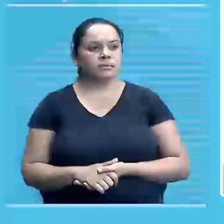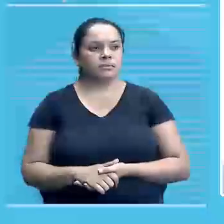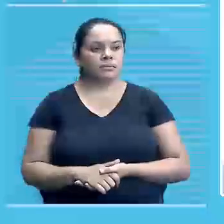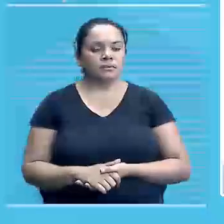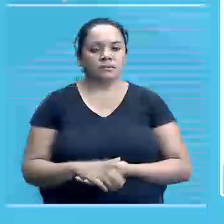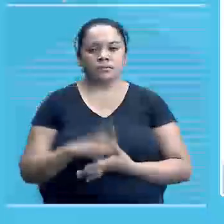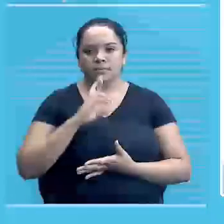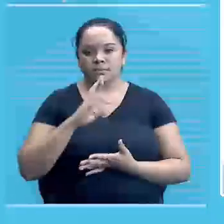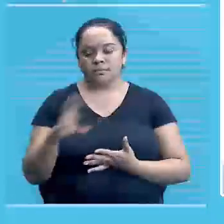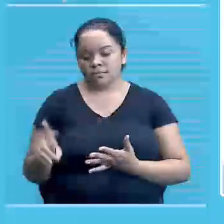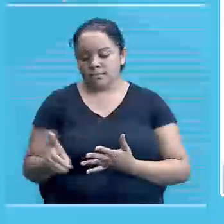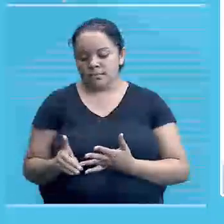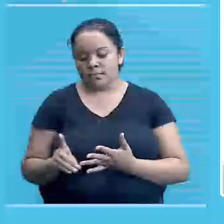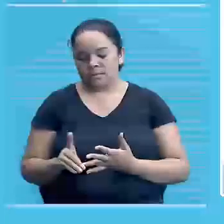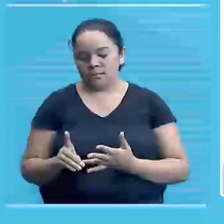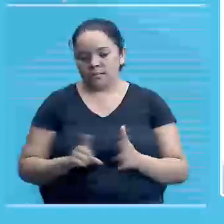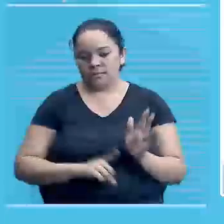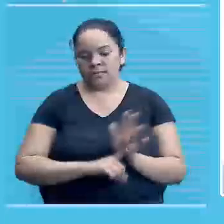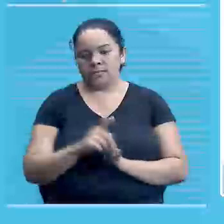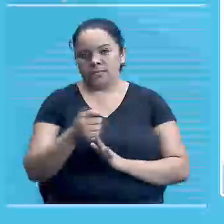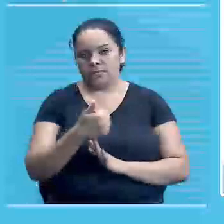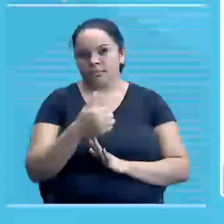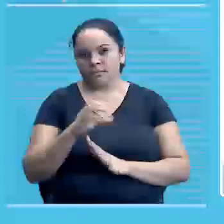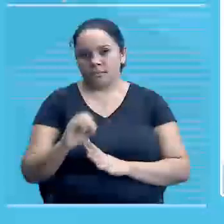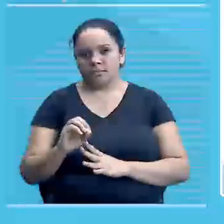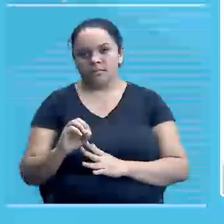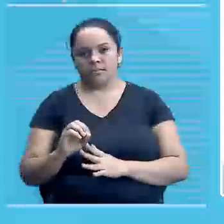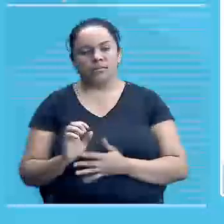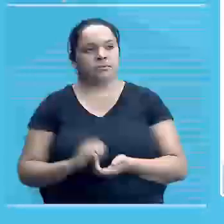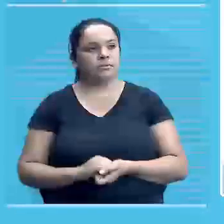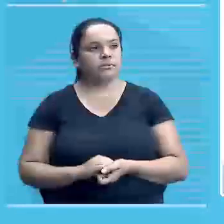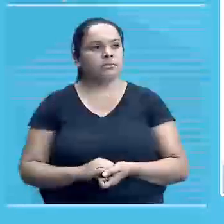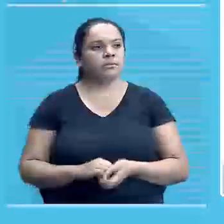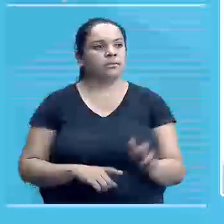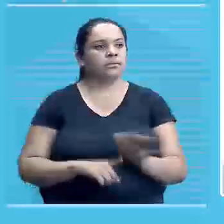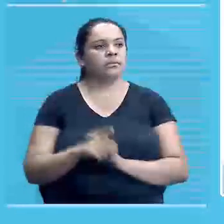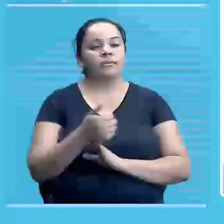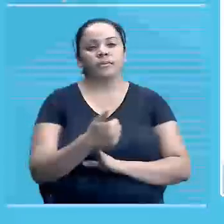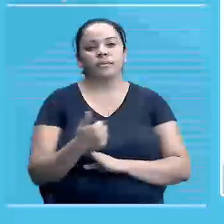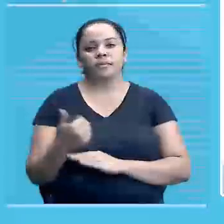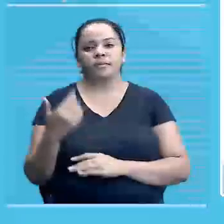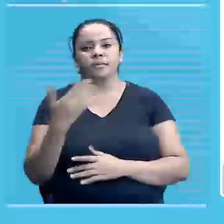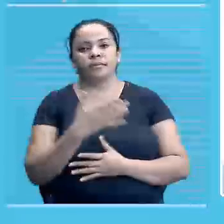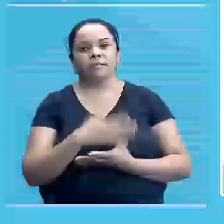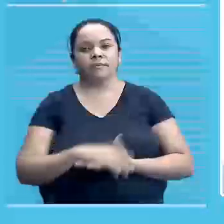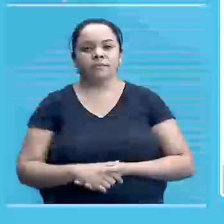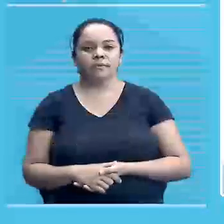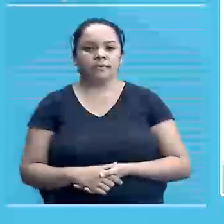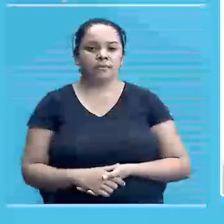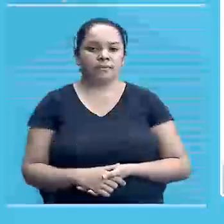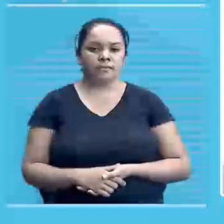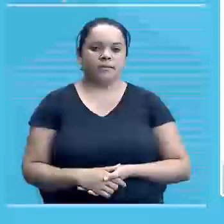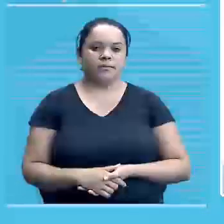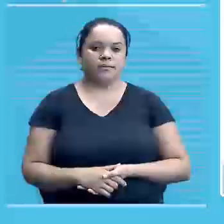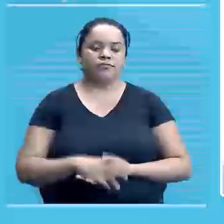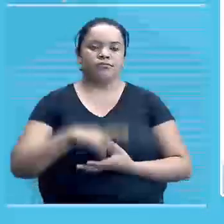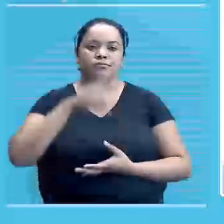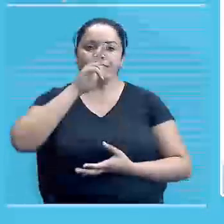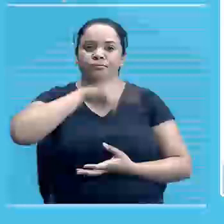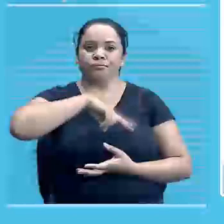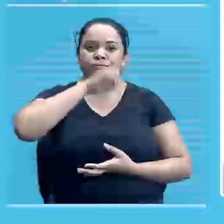dado, questão 10. Na sala de aula do Colégio Pedro II, serão colocados esses pisos